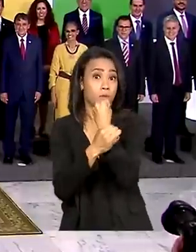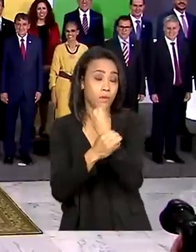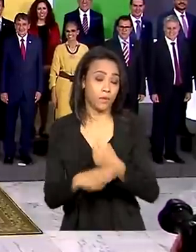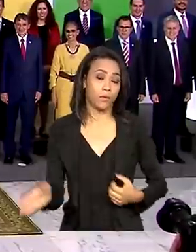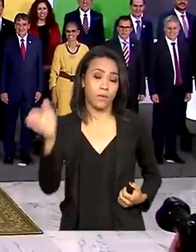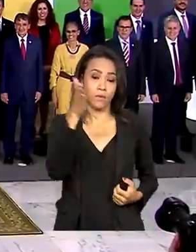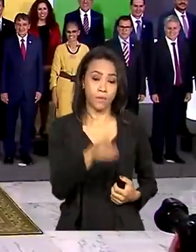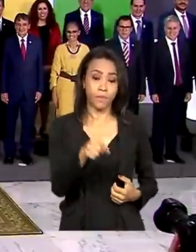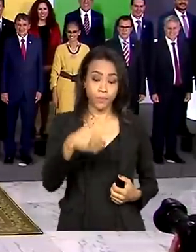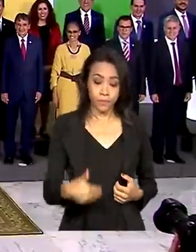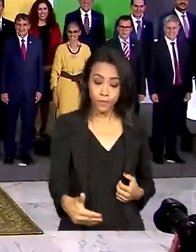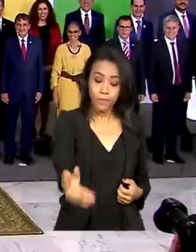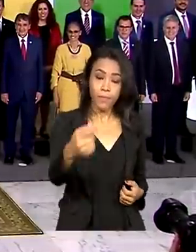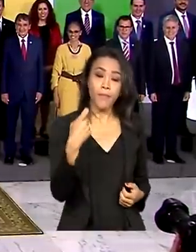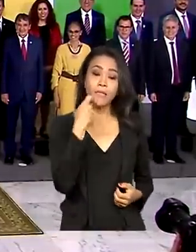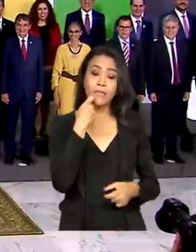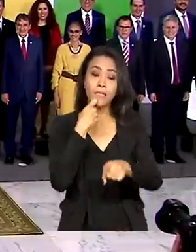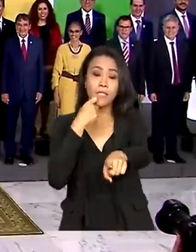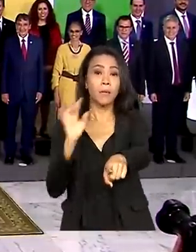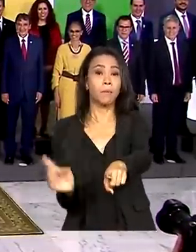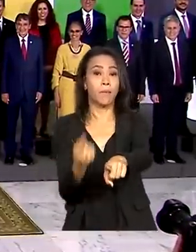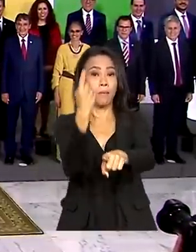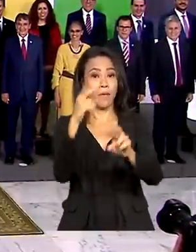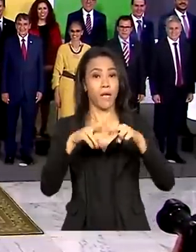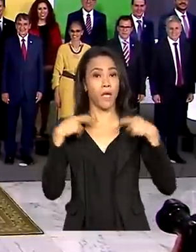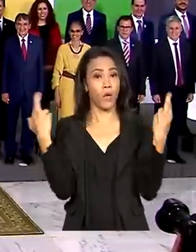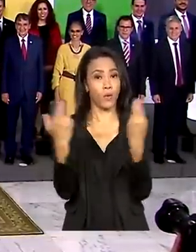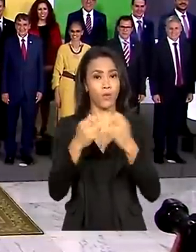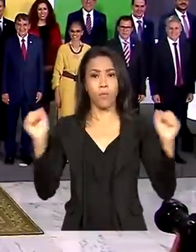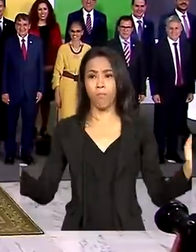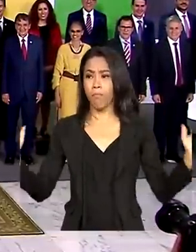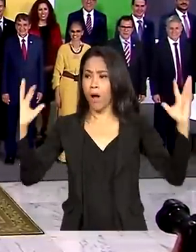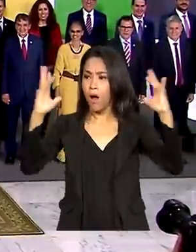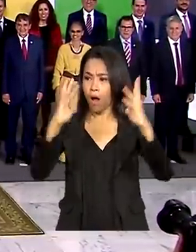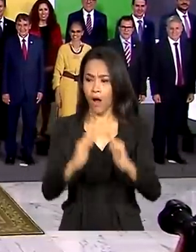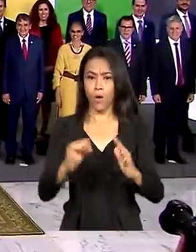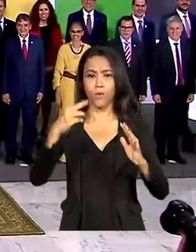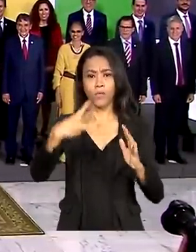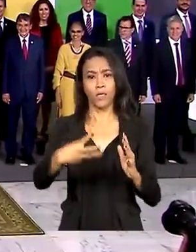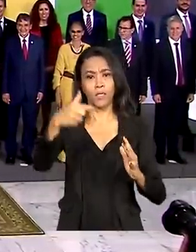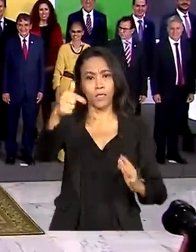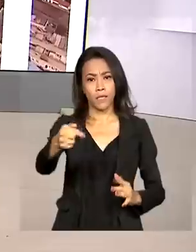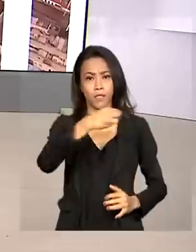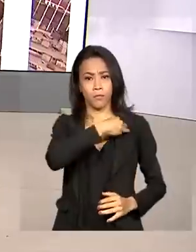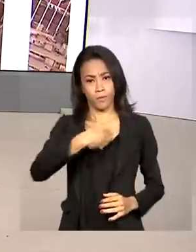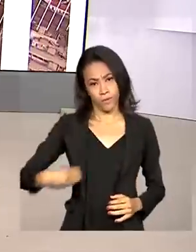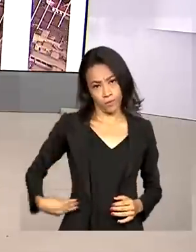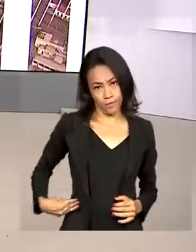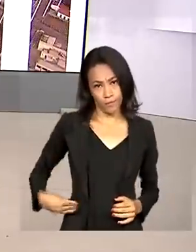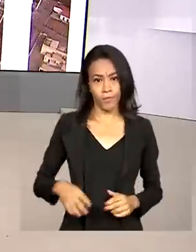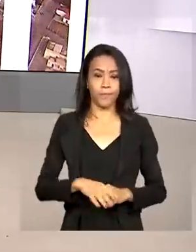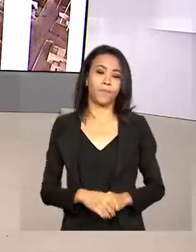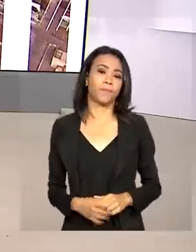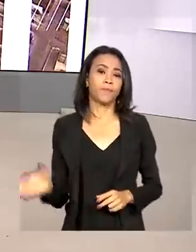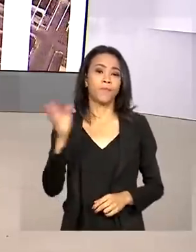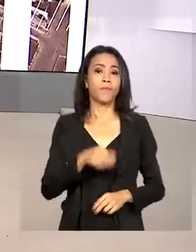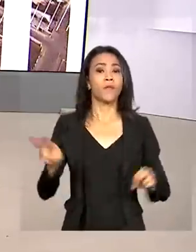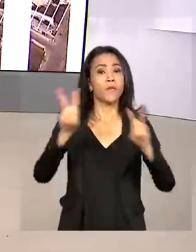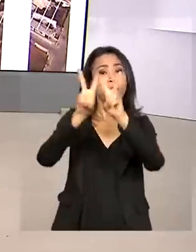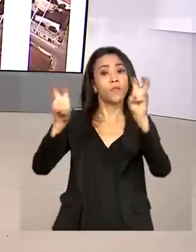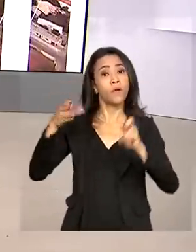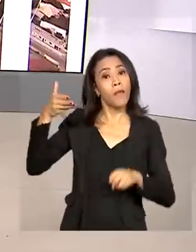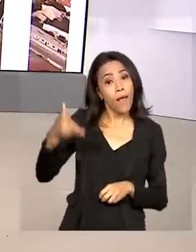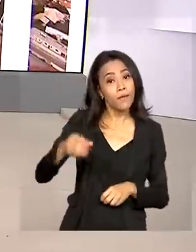Lula vai fazer a primeira reunião ministerial com todos os 37 empossados e sobre essa primeira